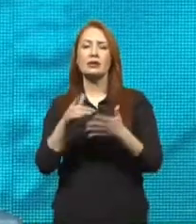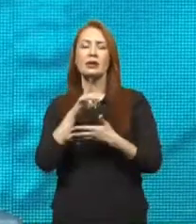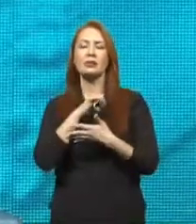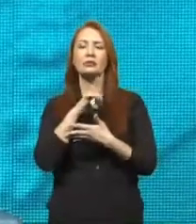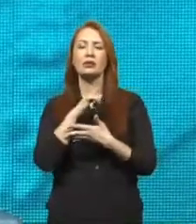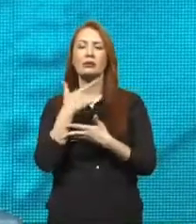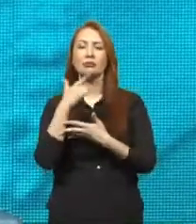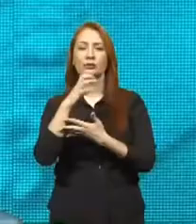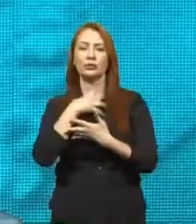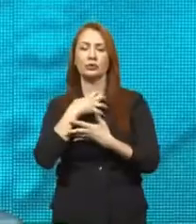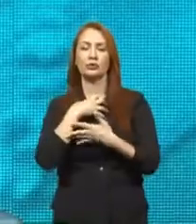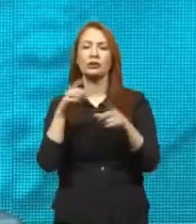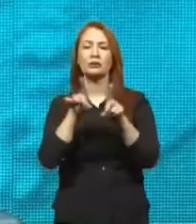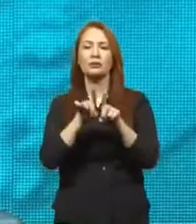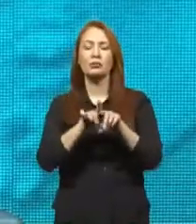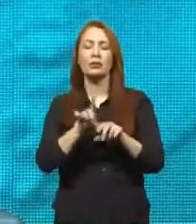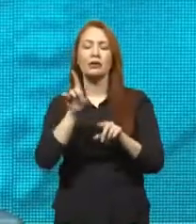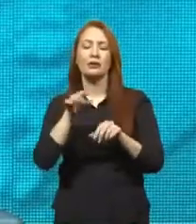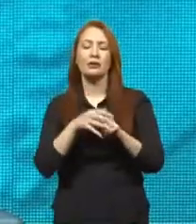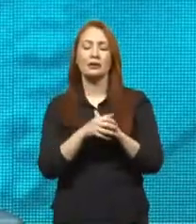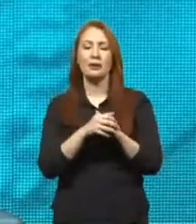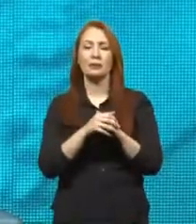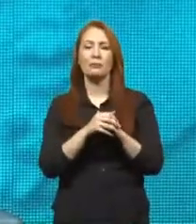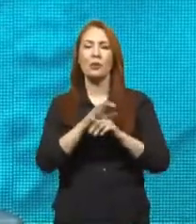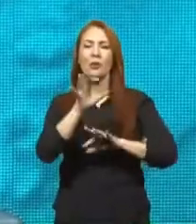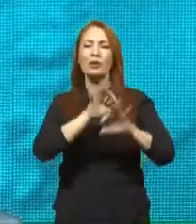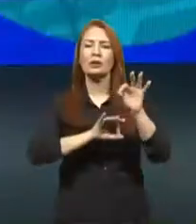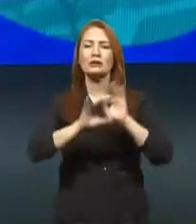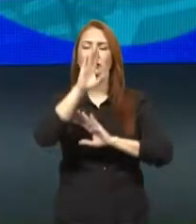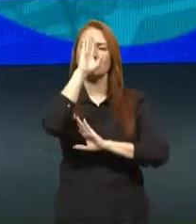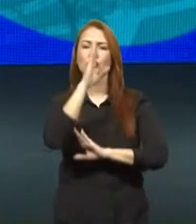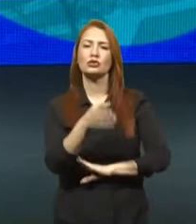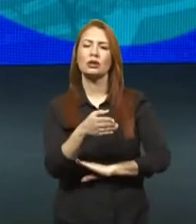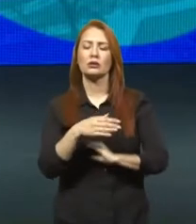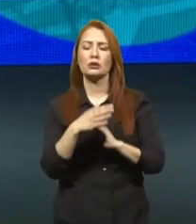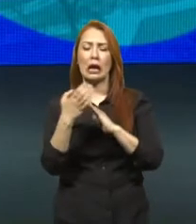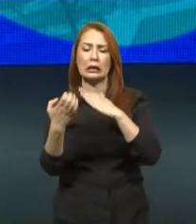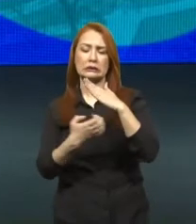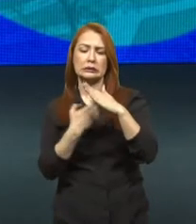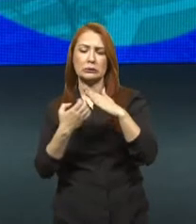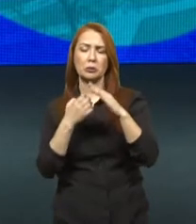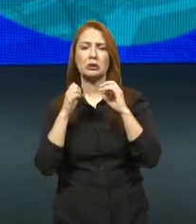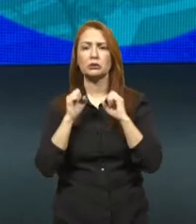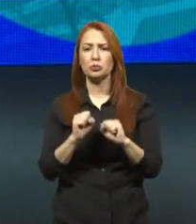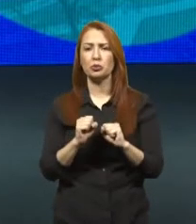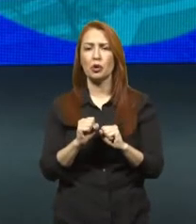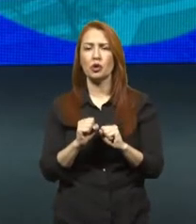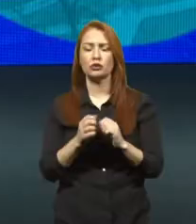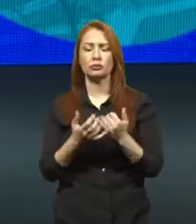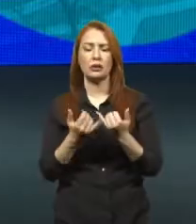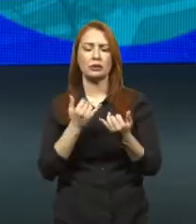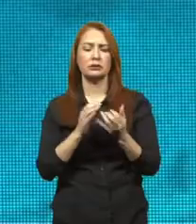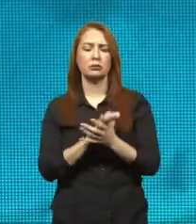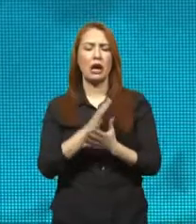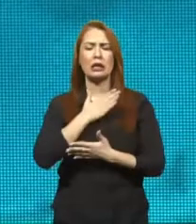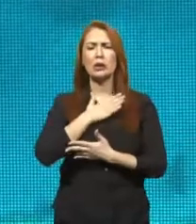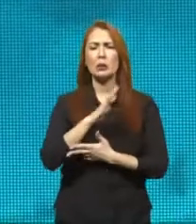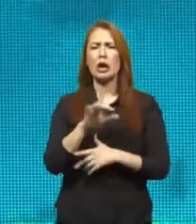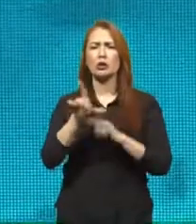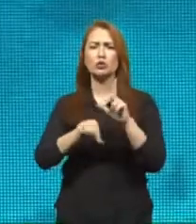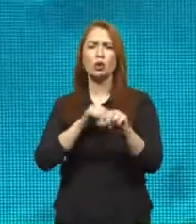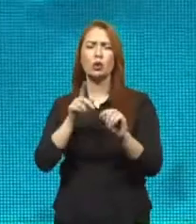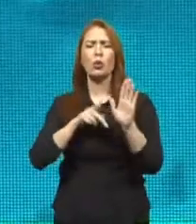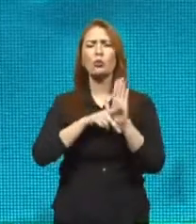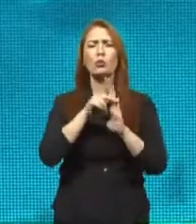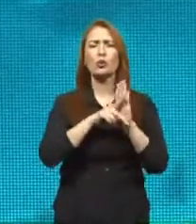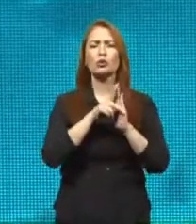lei, que é aportando direto no fundo, né, Vicky? Sim, as empresas podem não ter a escolha, não querem escolher um projeto específico, elas